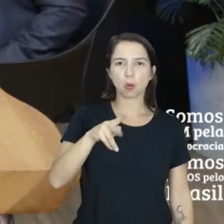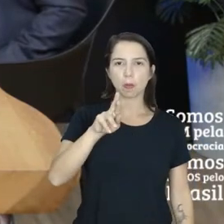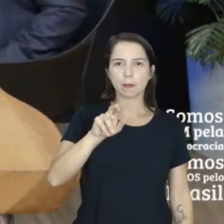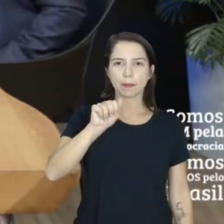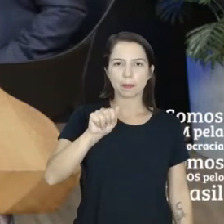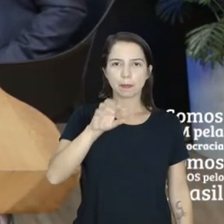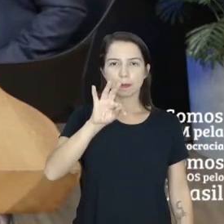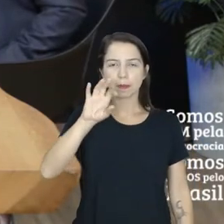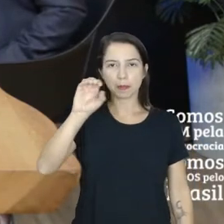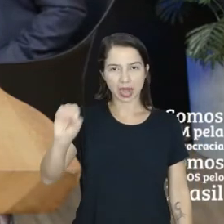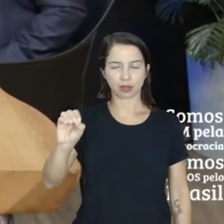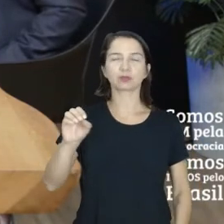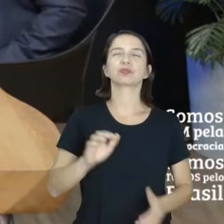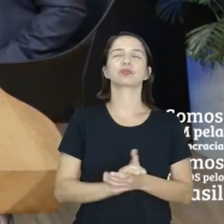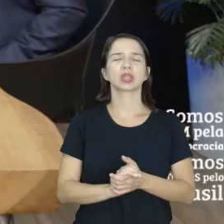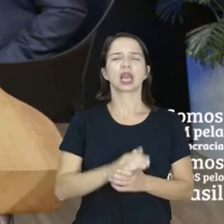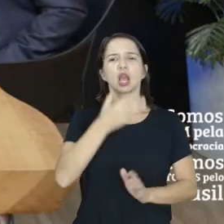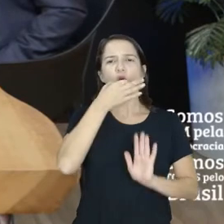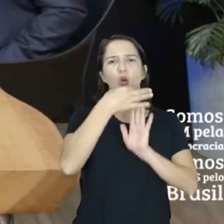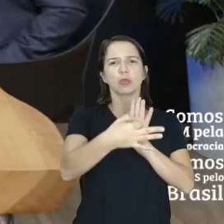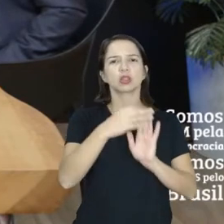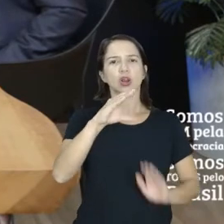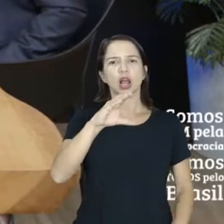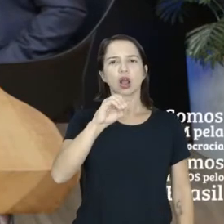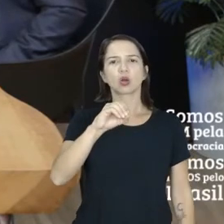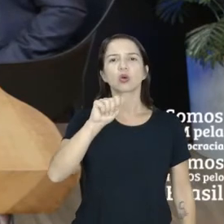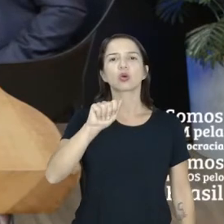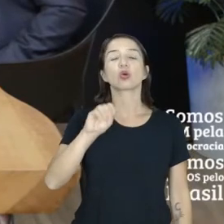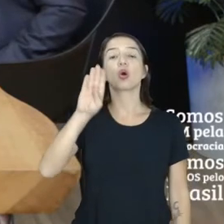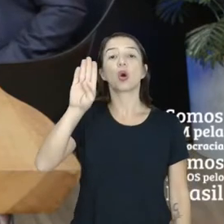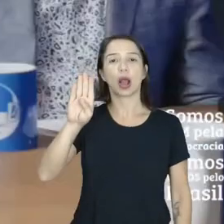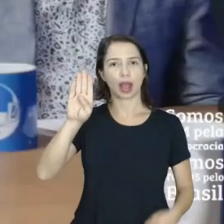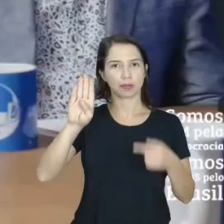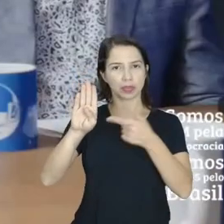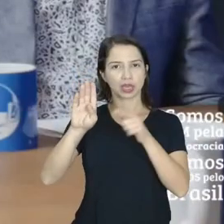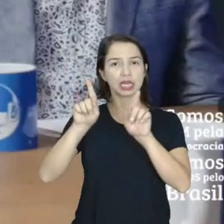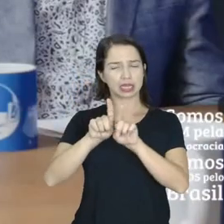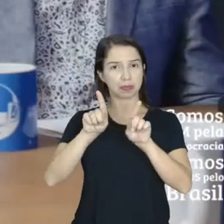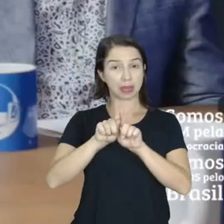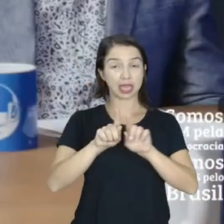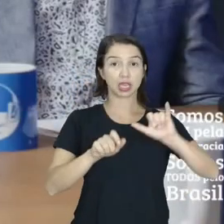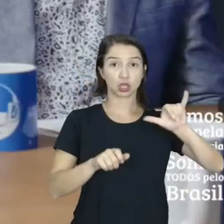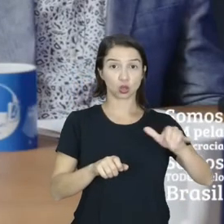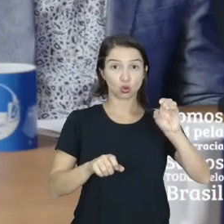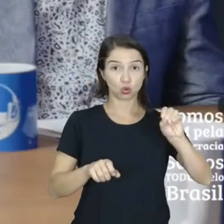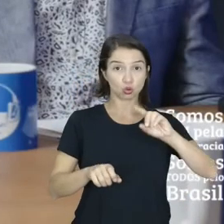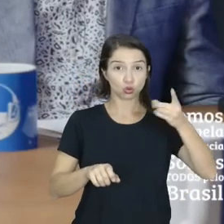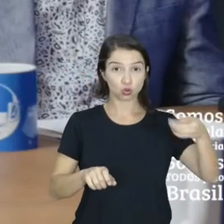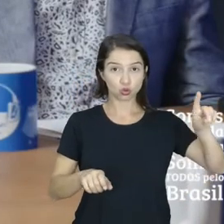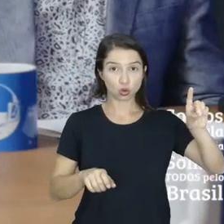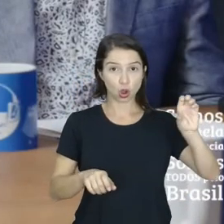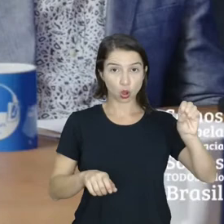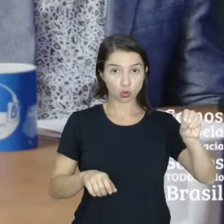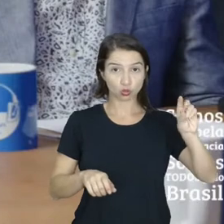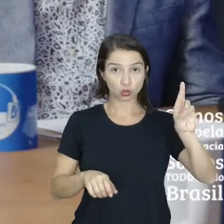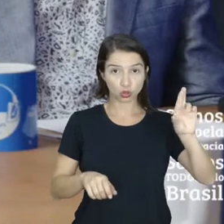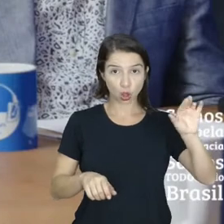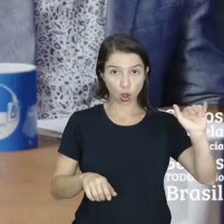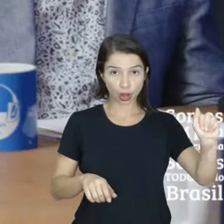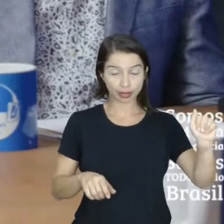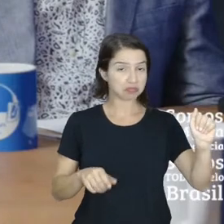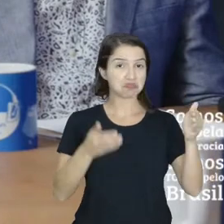comentando aqui sobre a Coab, eu estou lembrando da CDHU também, né, que foi enterrada pelo João Dória. Eu tenho uma pergunta a fazer para o senhor. É